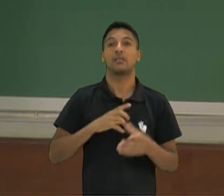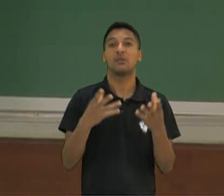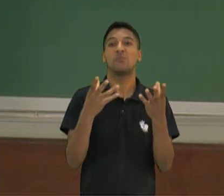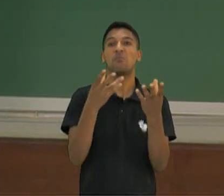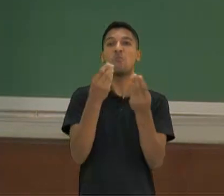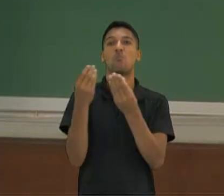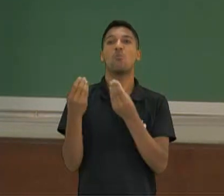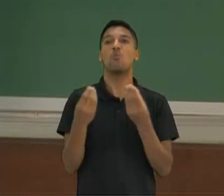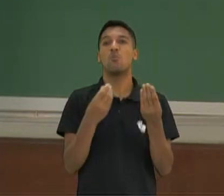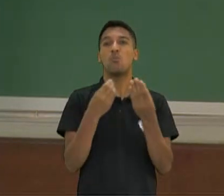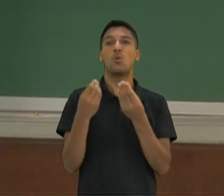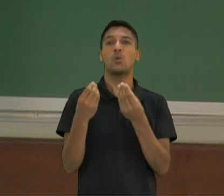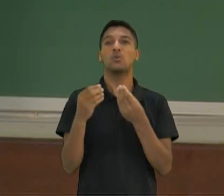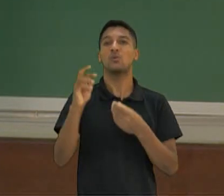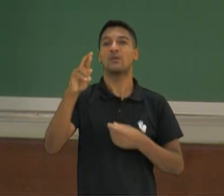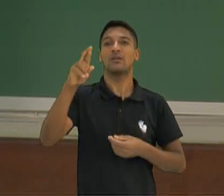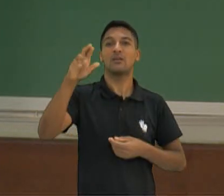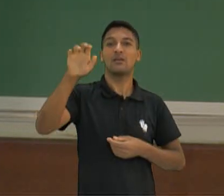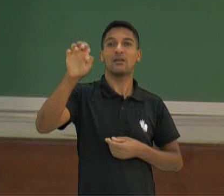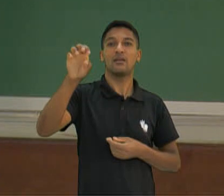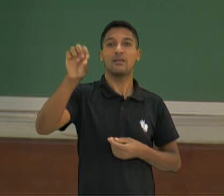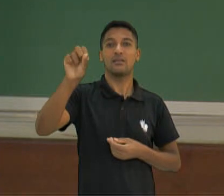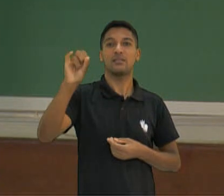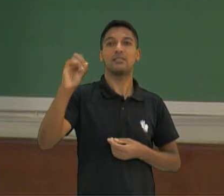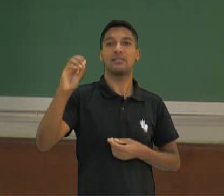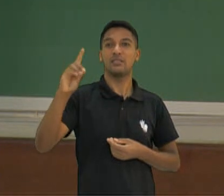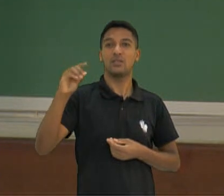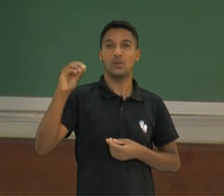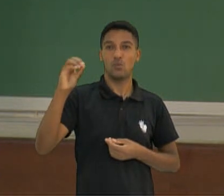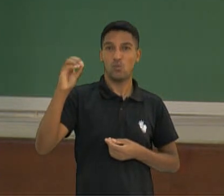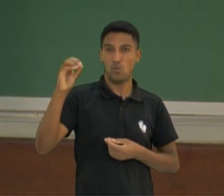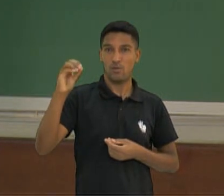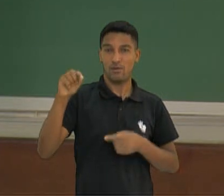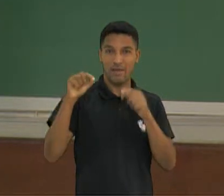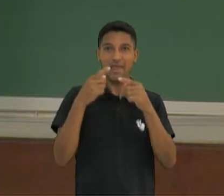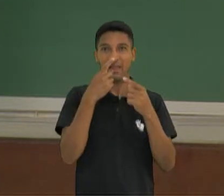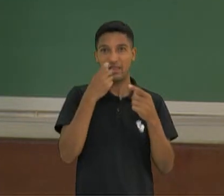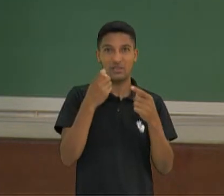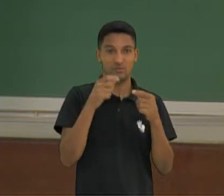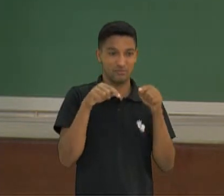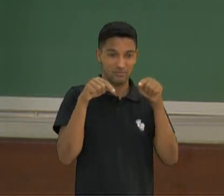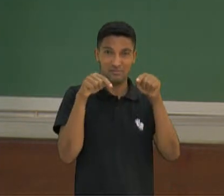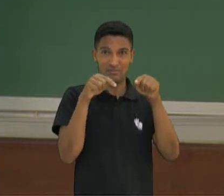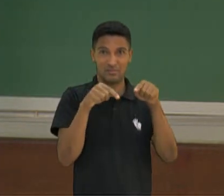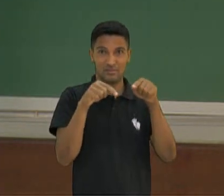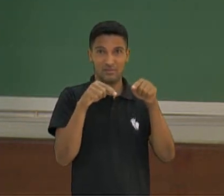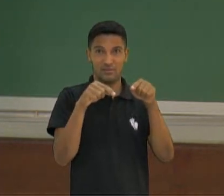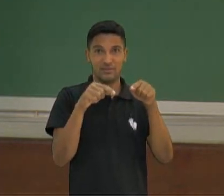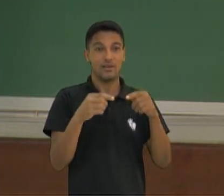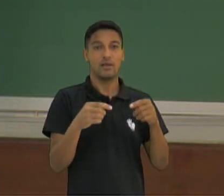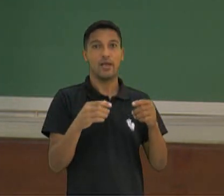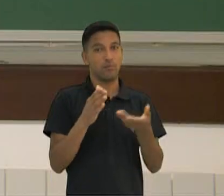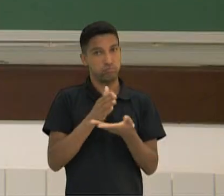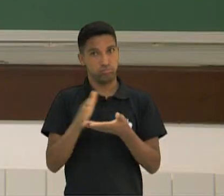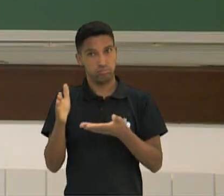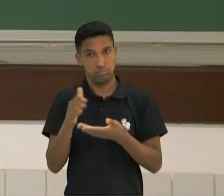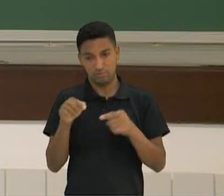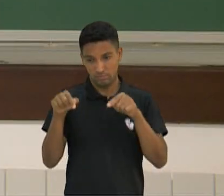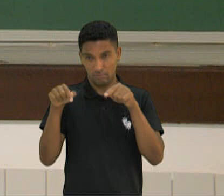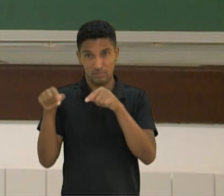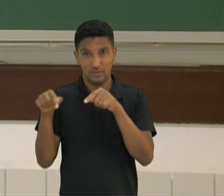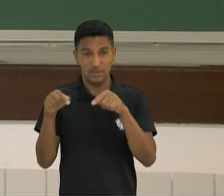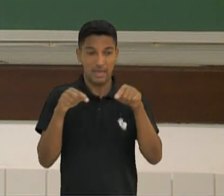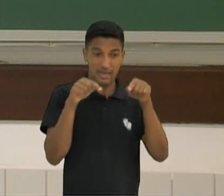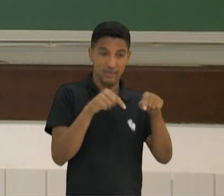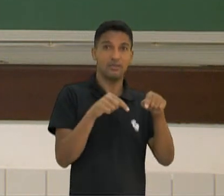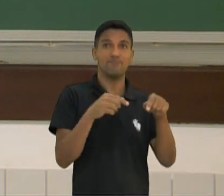fica. Então, é um problema a ser tratado a médio e a longo prazo novamente. Dentro dessas características, puxamos